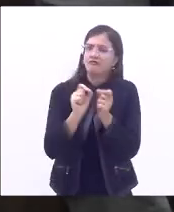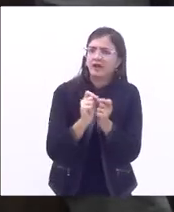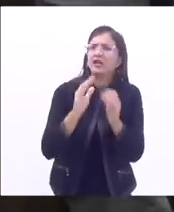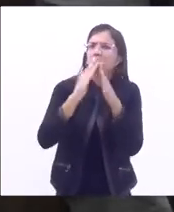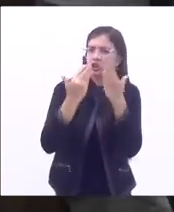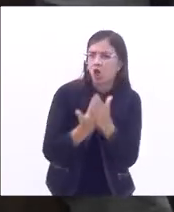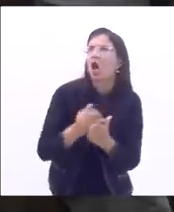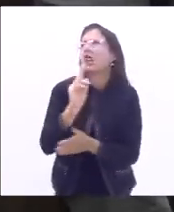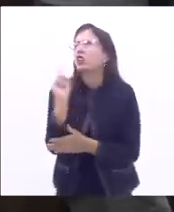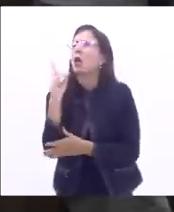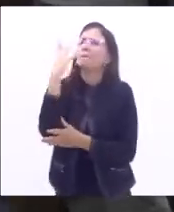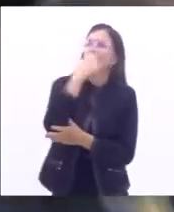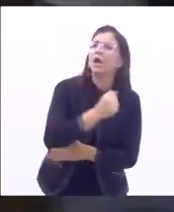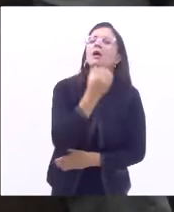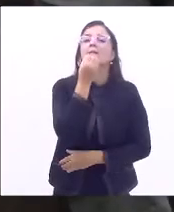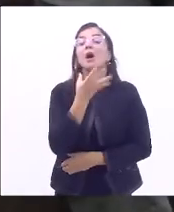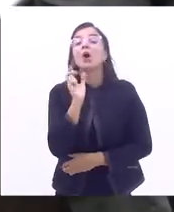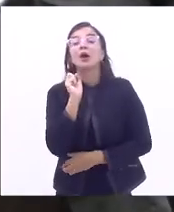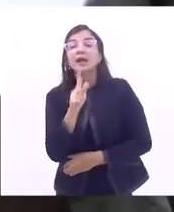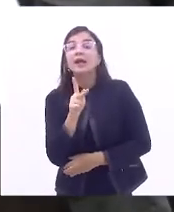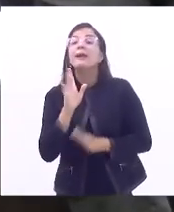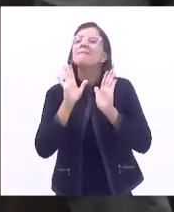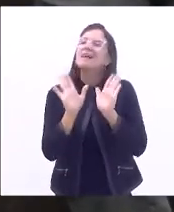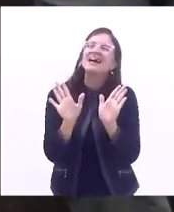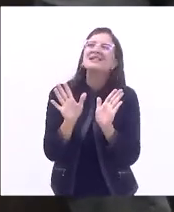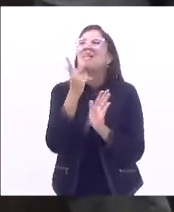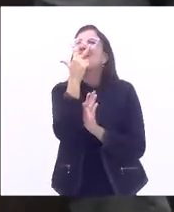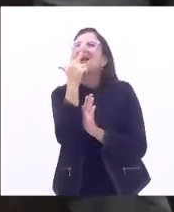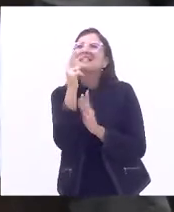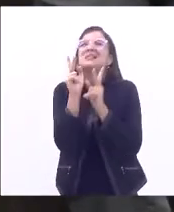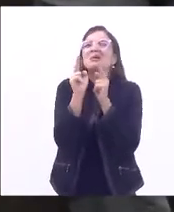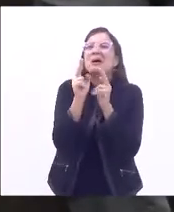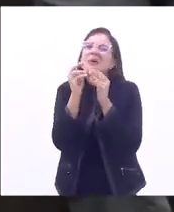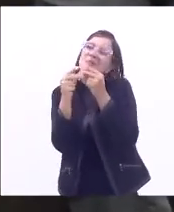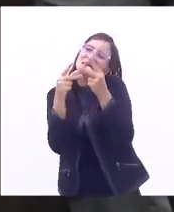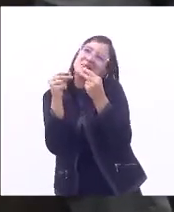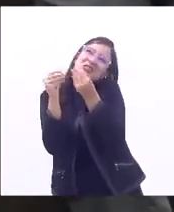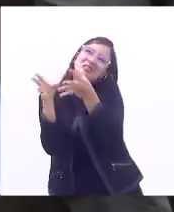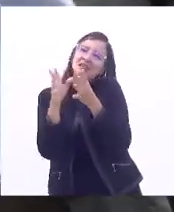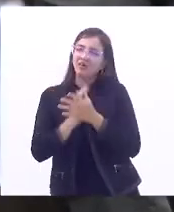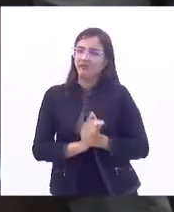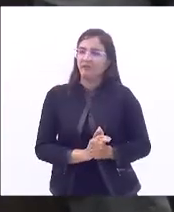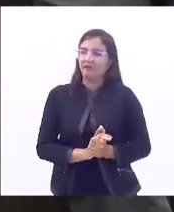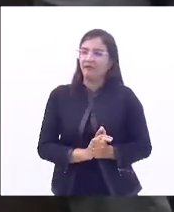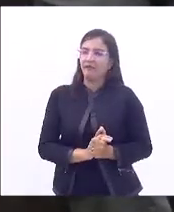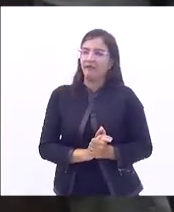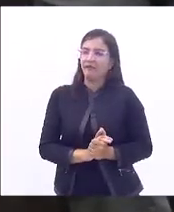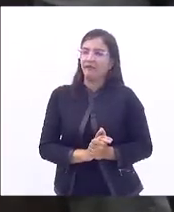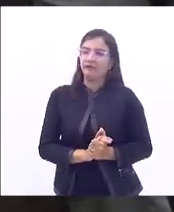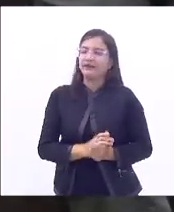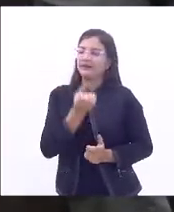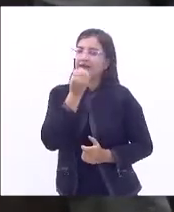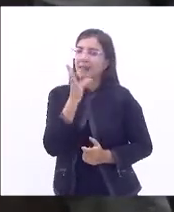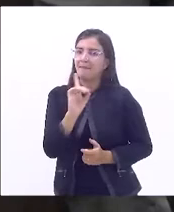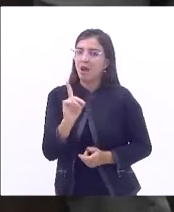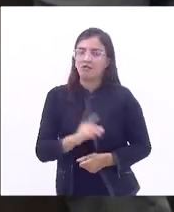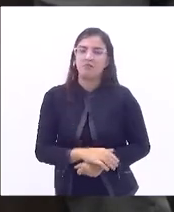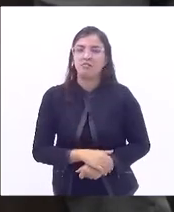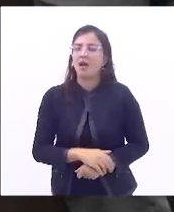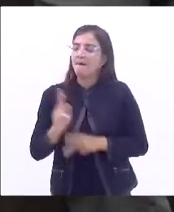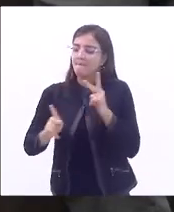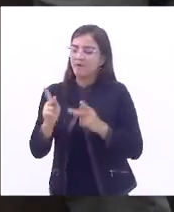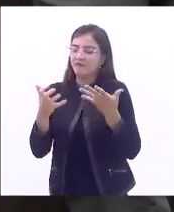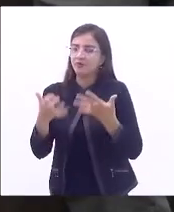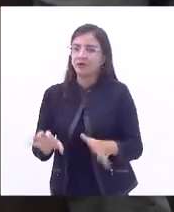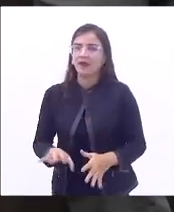nome muito bonito, fizeram, foi uma bala juquinha. O povo não quer bala juquinha, não. Escola é obrigação do poder público. E quem